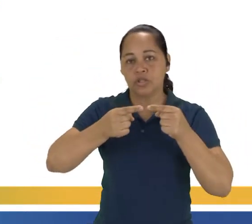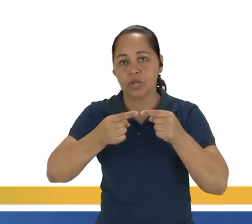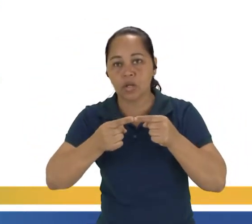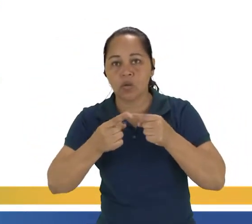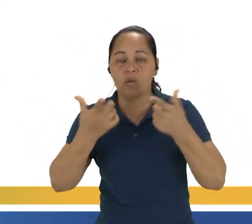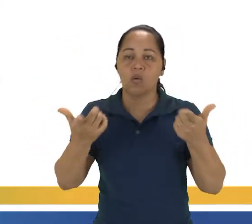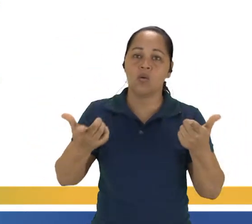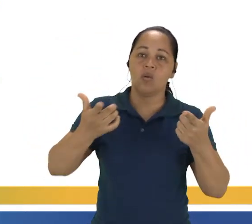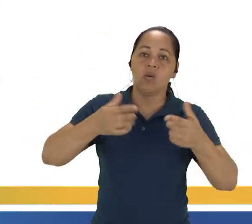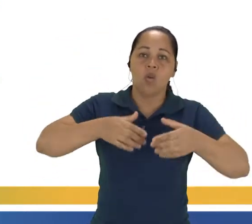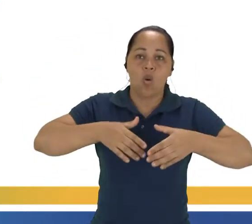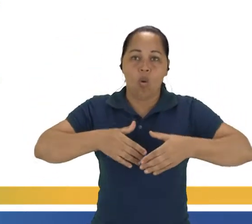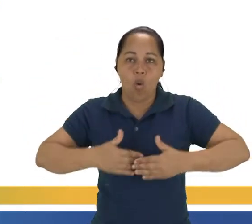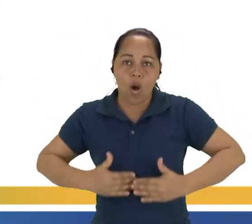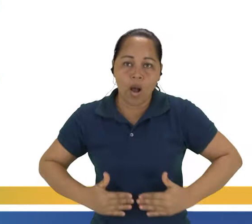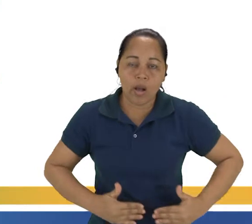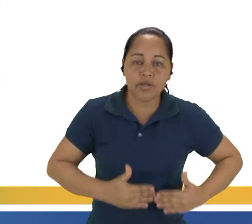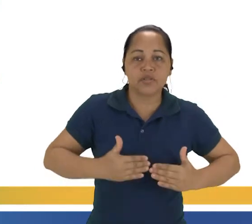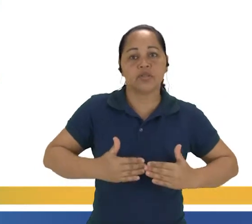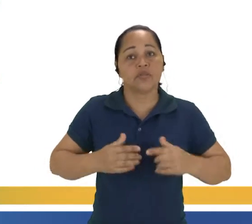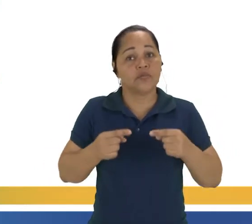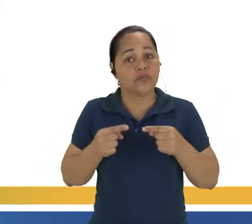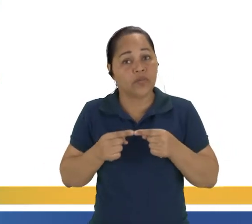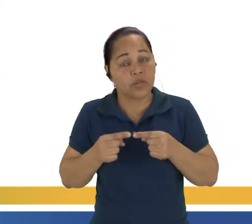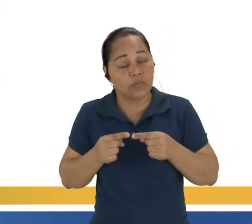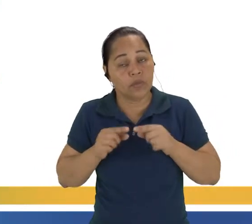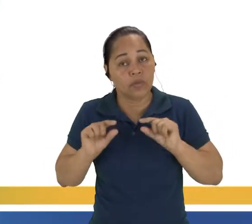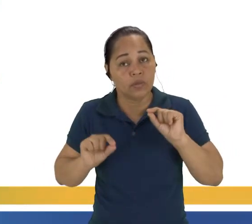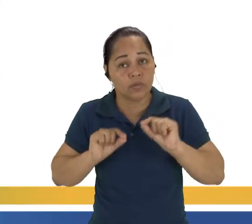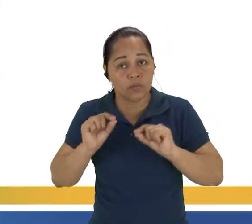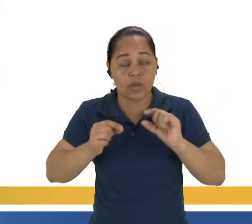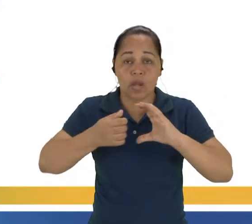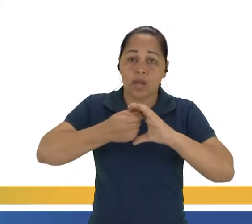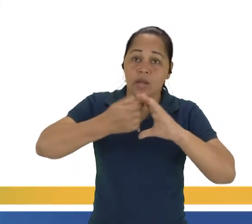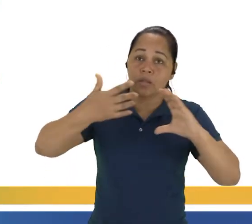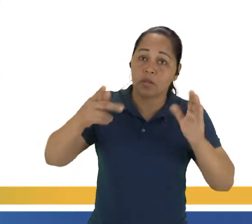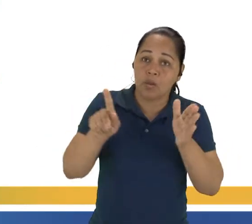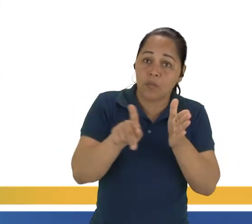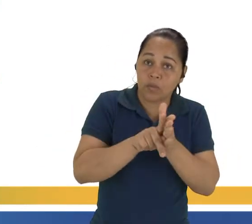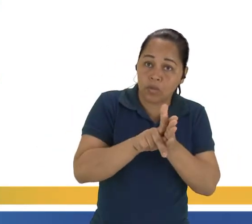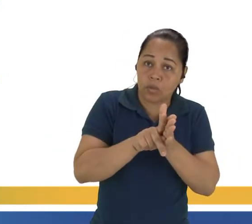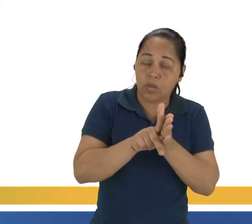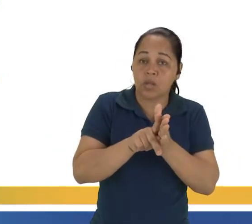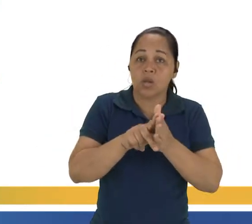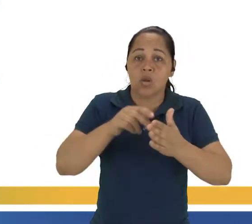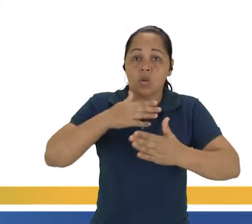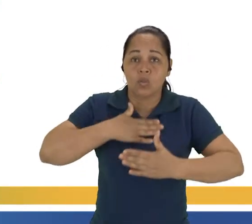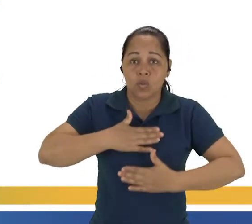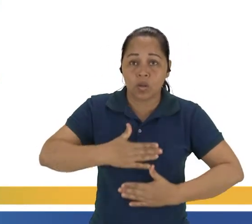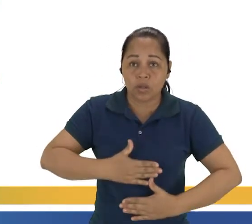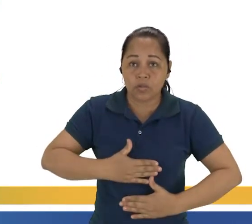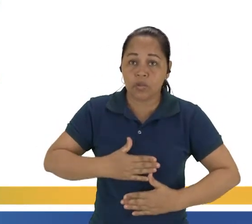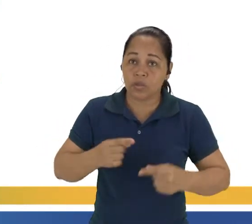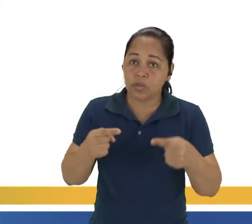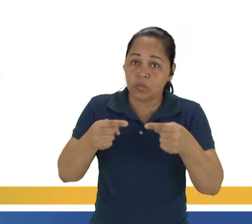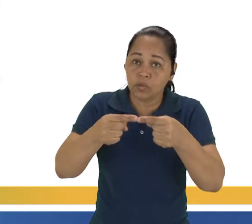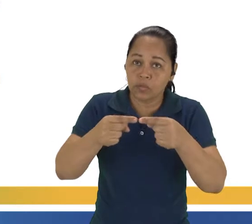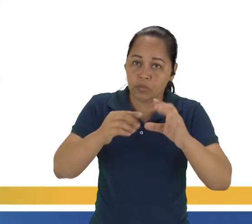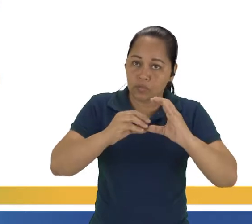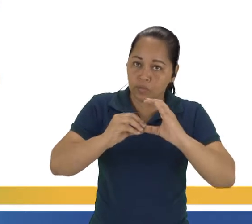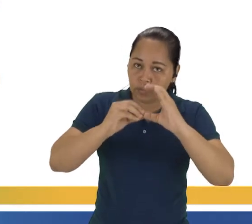cada organismo. Então, isso depende de muitas características do organismo e do tipo celular, tá